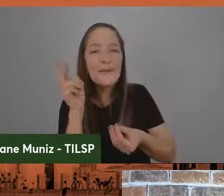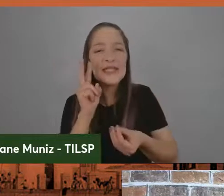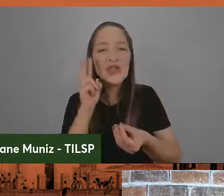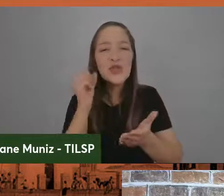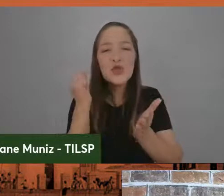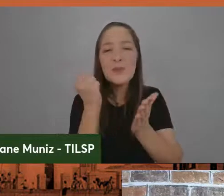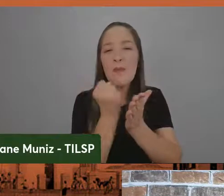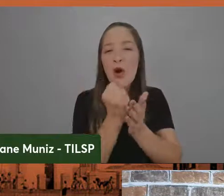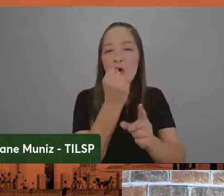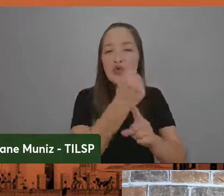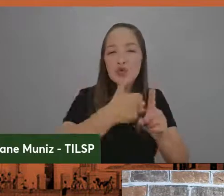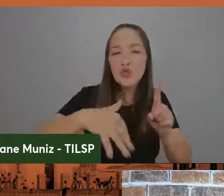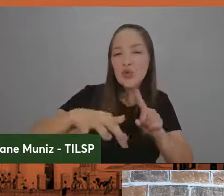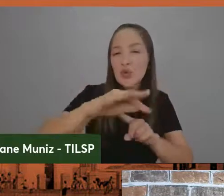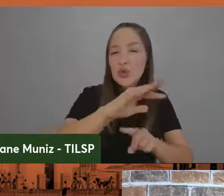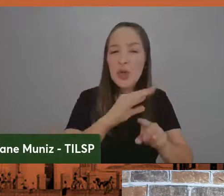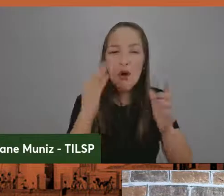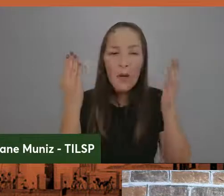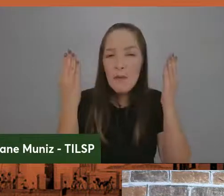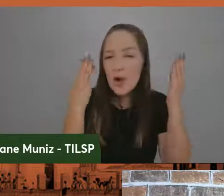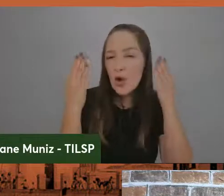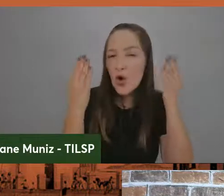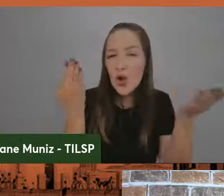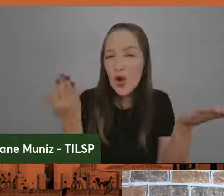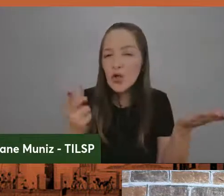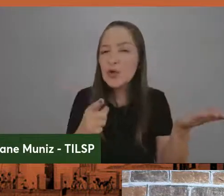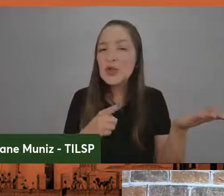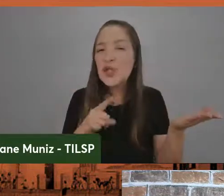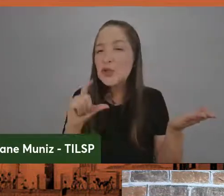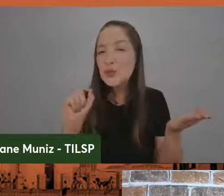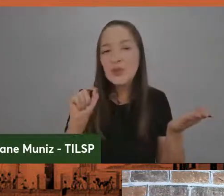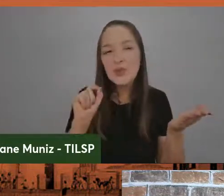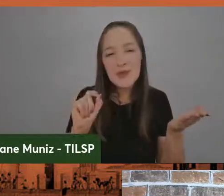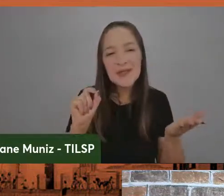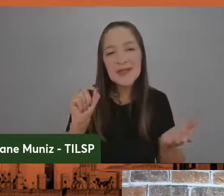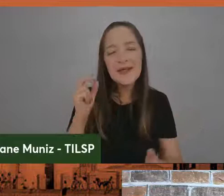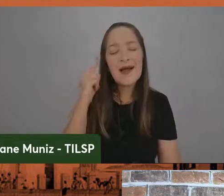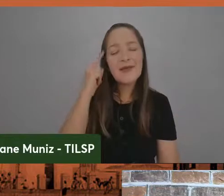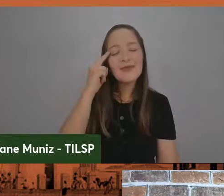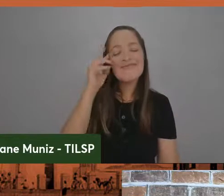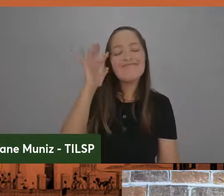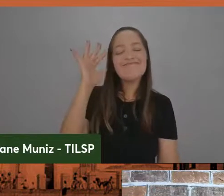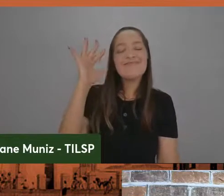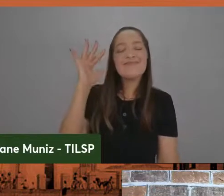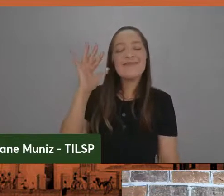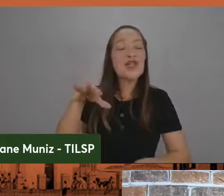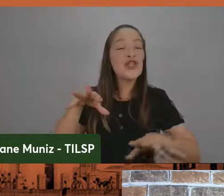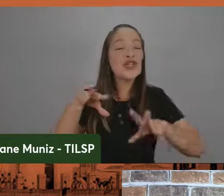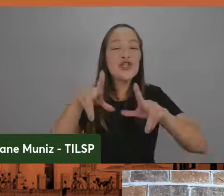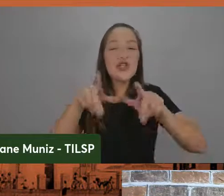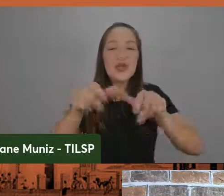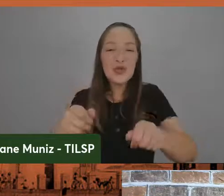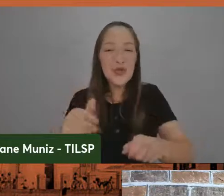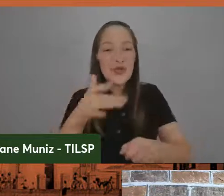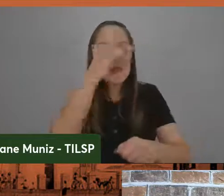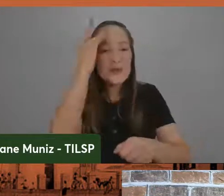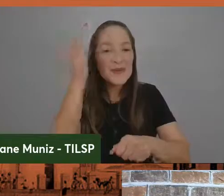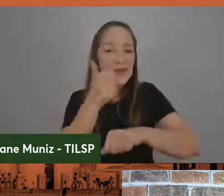social, né? De psicológico. Quer dizer, esse é o sonho de todo escritor, né? Quer dizer, não é você ler o livro